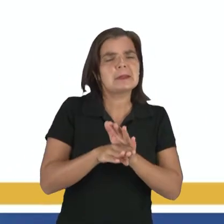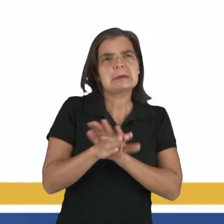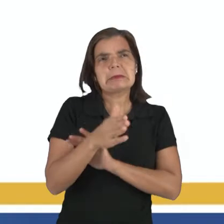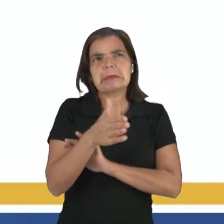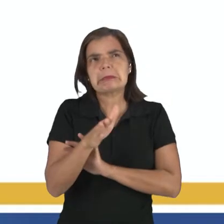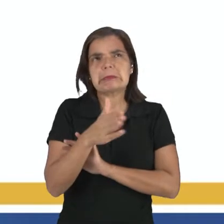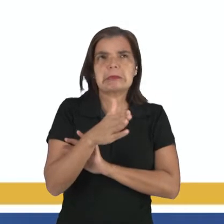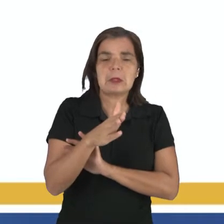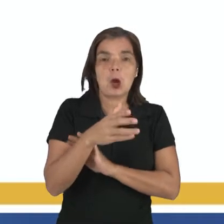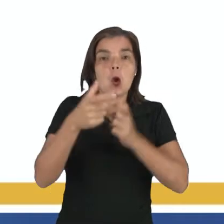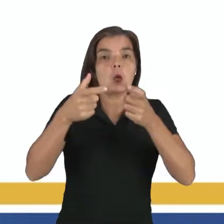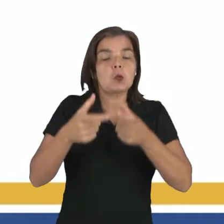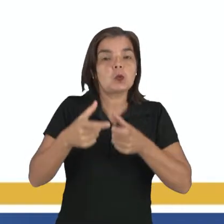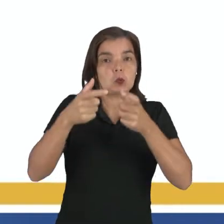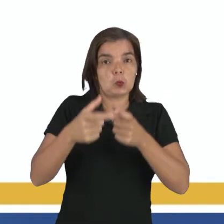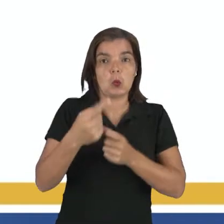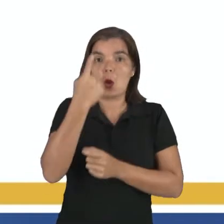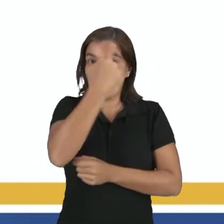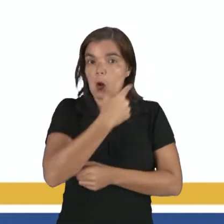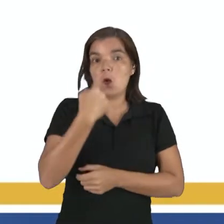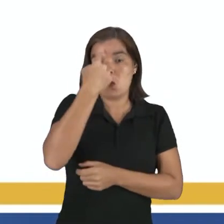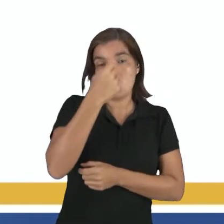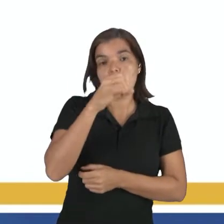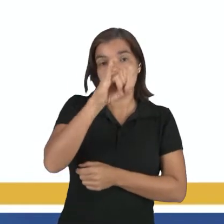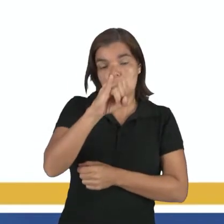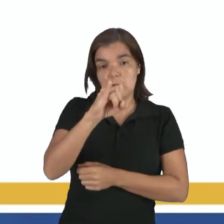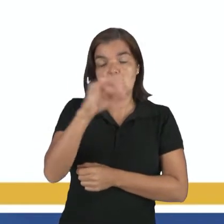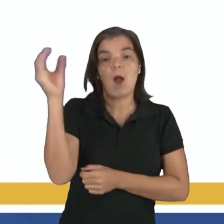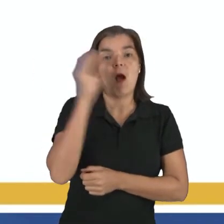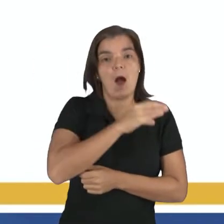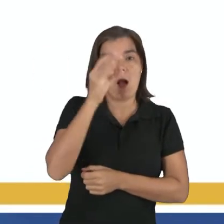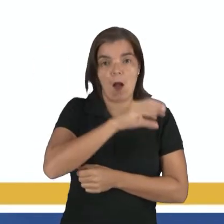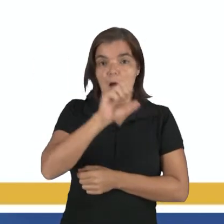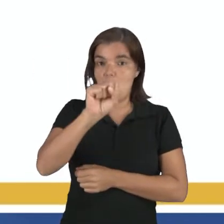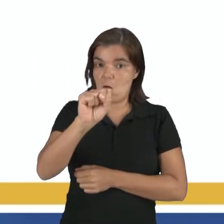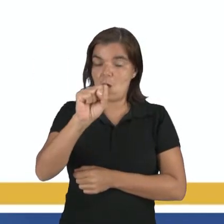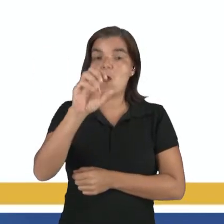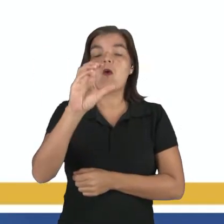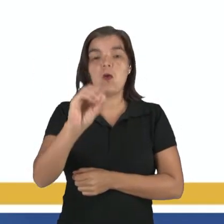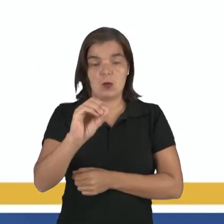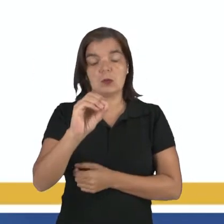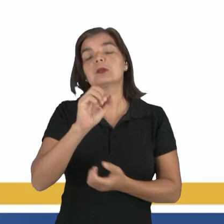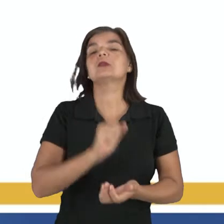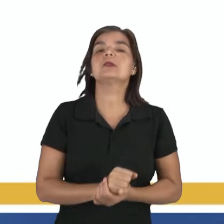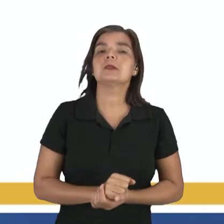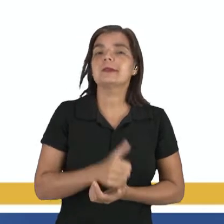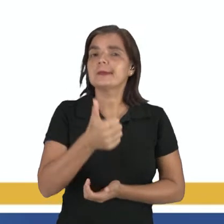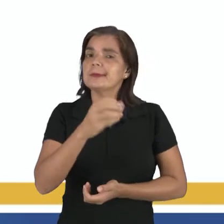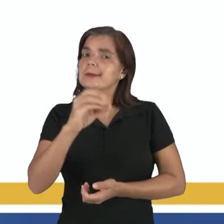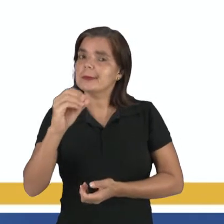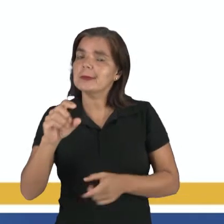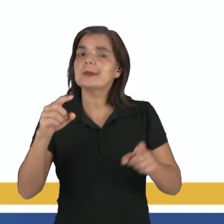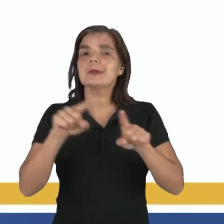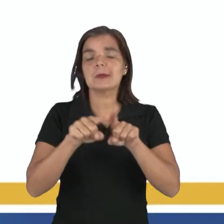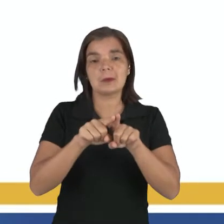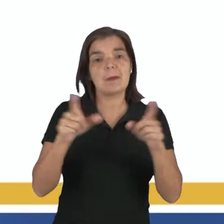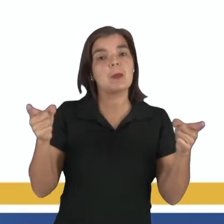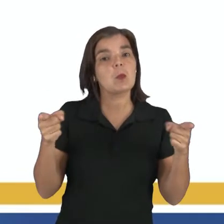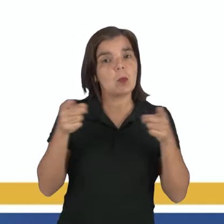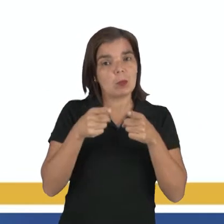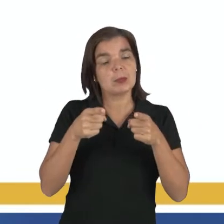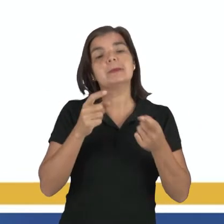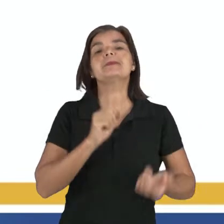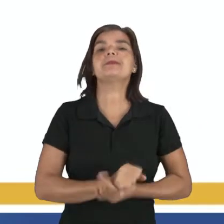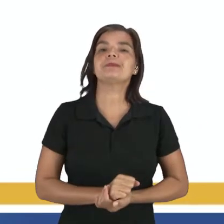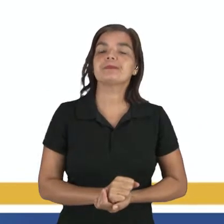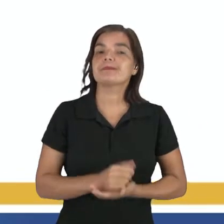chegar num determinado lugar em uma hora se você aumentar a velocidade para 80 ou 100 por hora o tempo a chegar lá vai